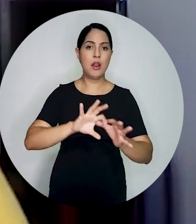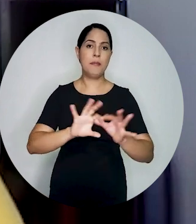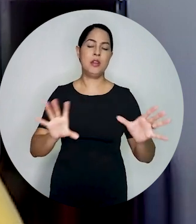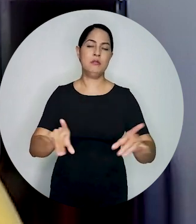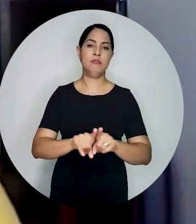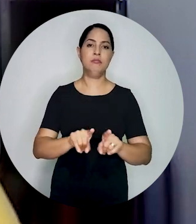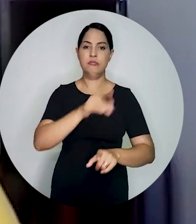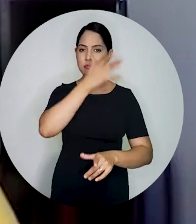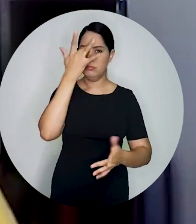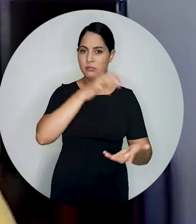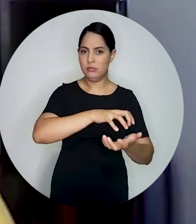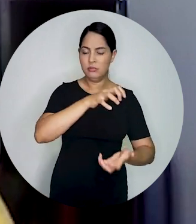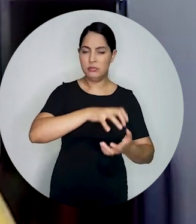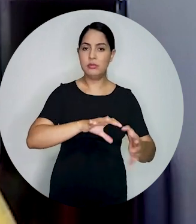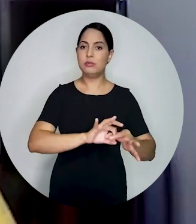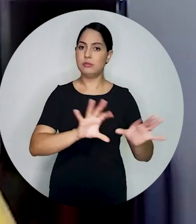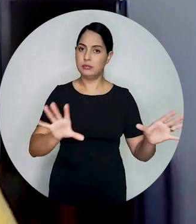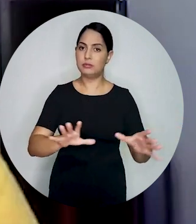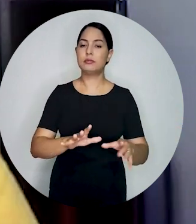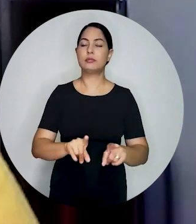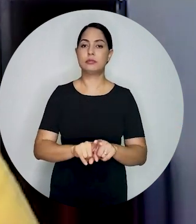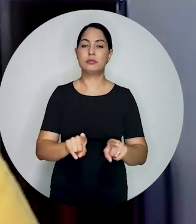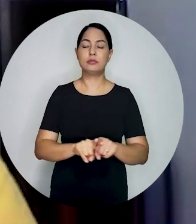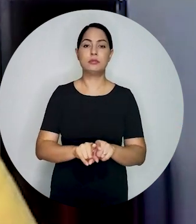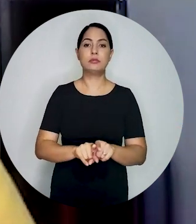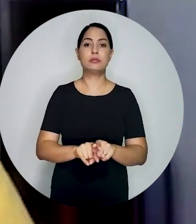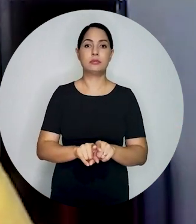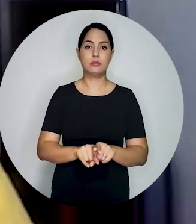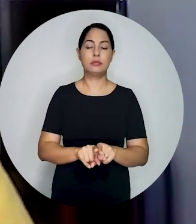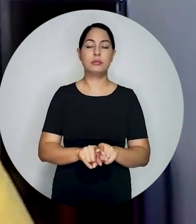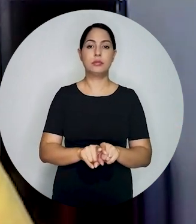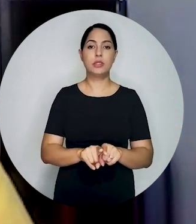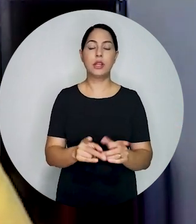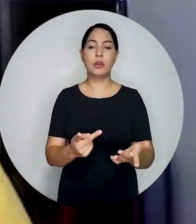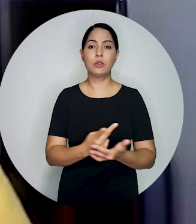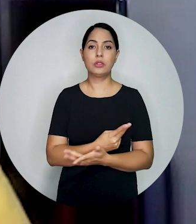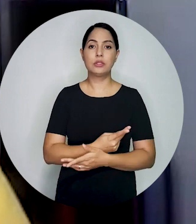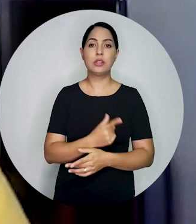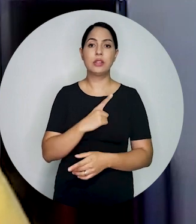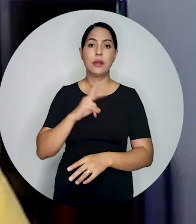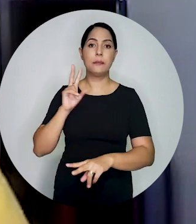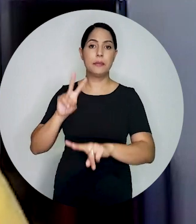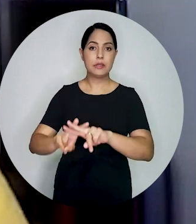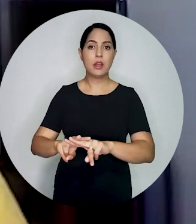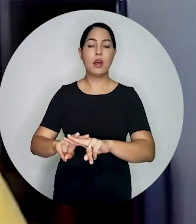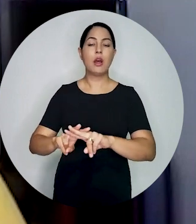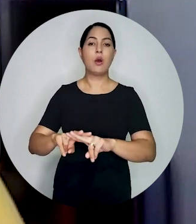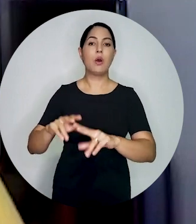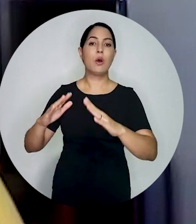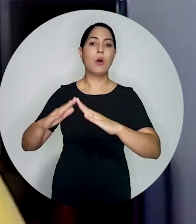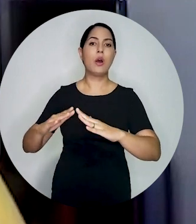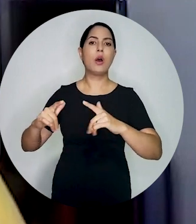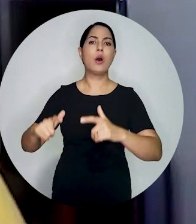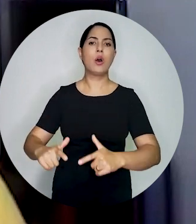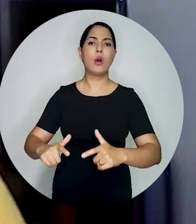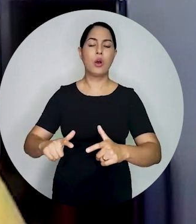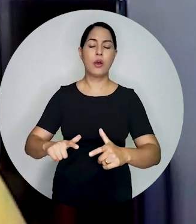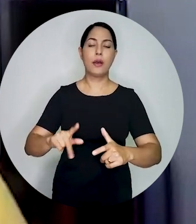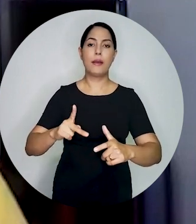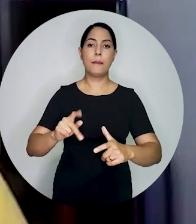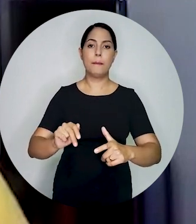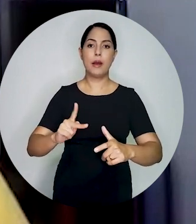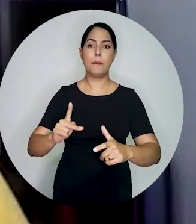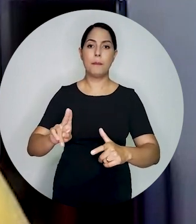a liberação de pessoas idosas, acompanhar também as condições das unidades prisionais da Papuda e da Colmex, que são as